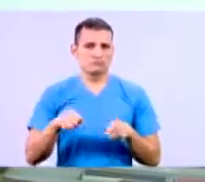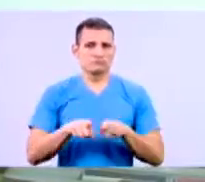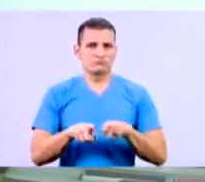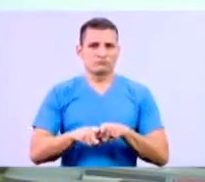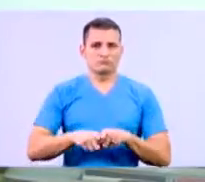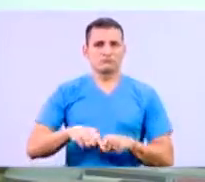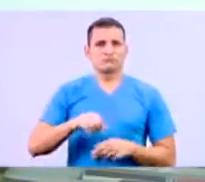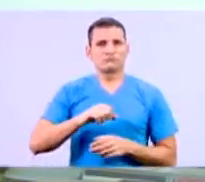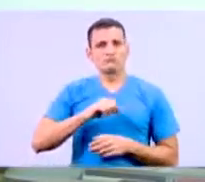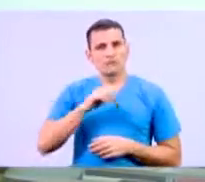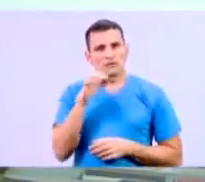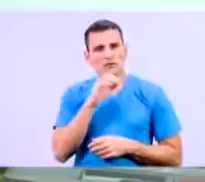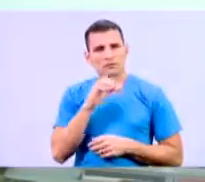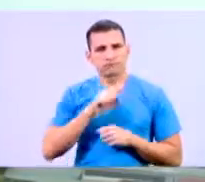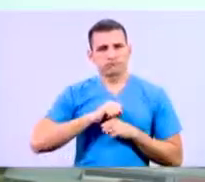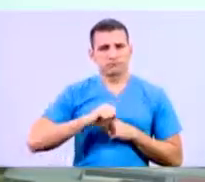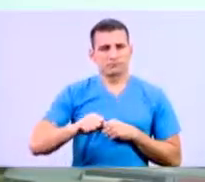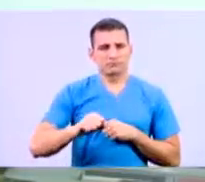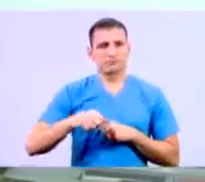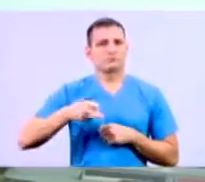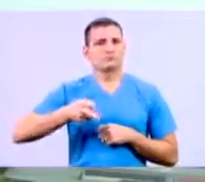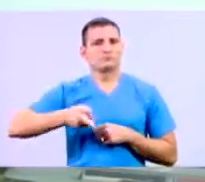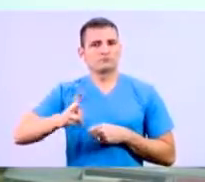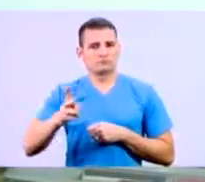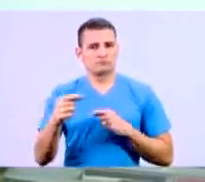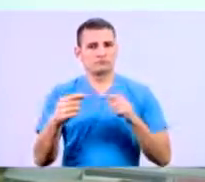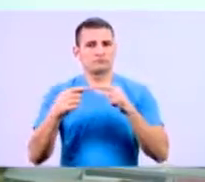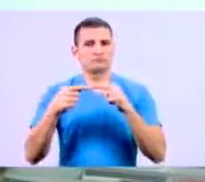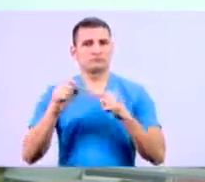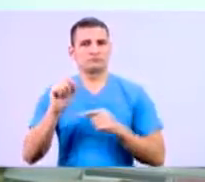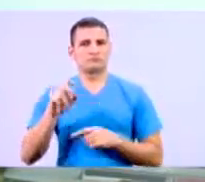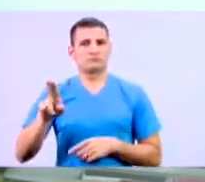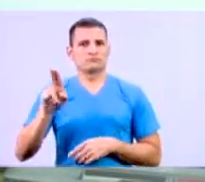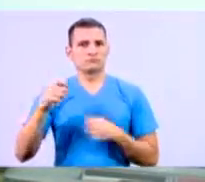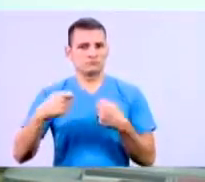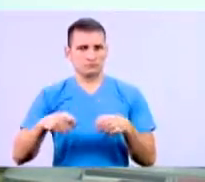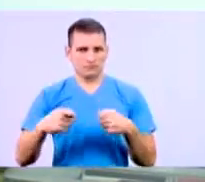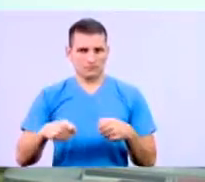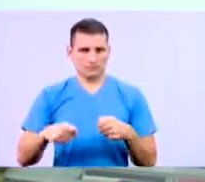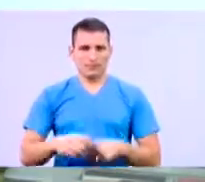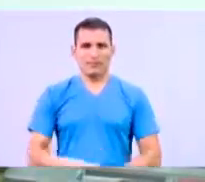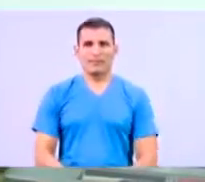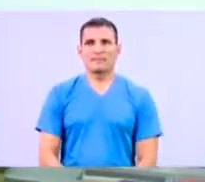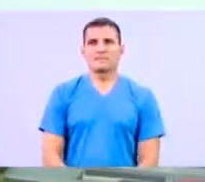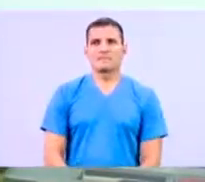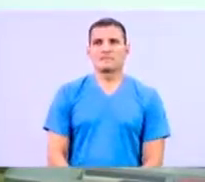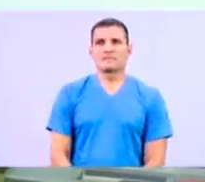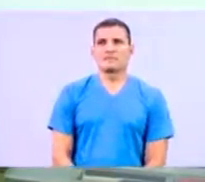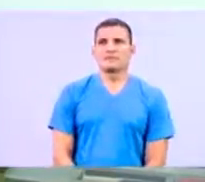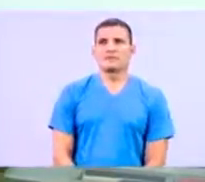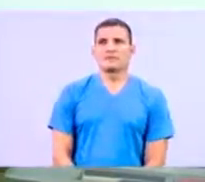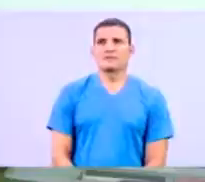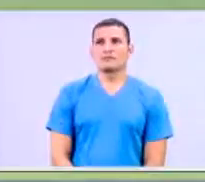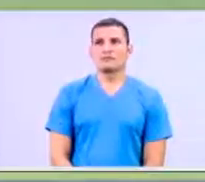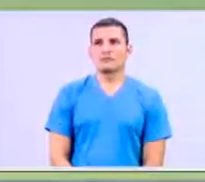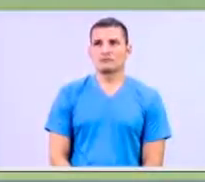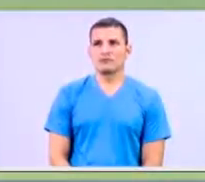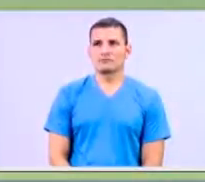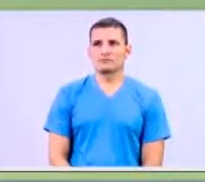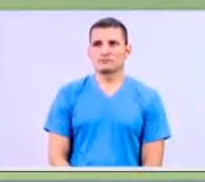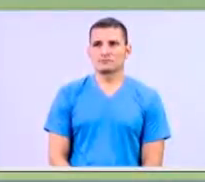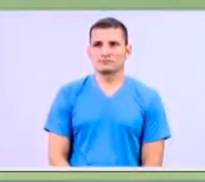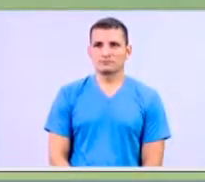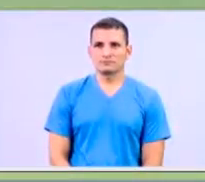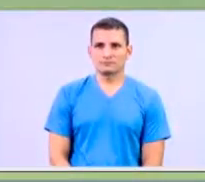velocidade sempre adequada ao que o usuário precisa, ok? Bom, e aí para a gente chegar no